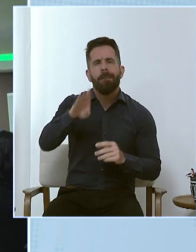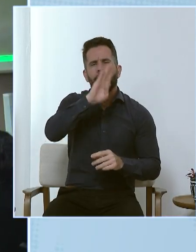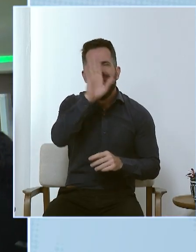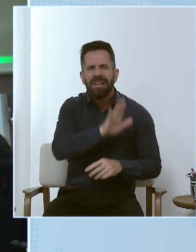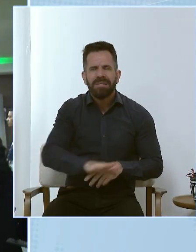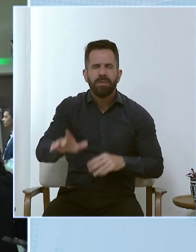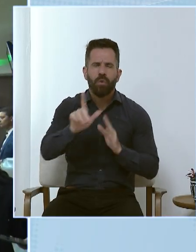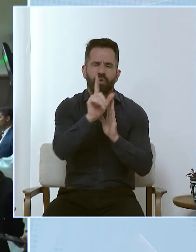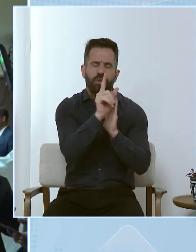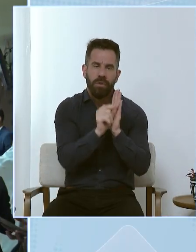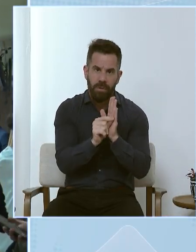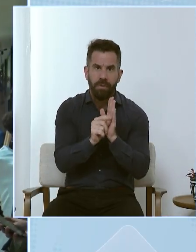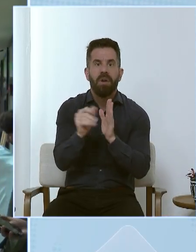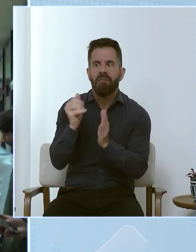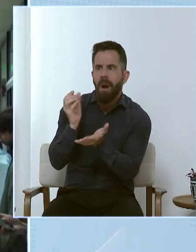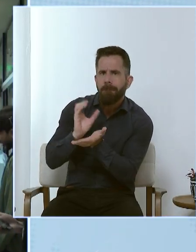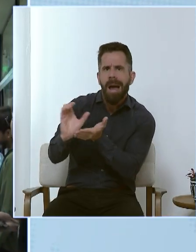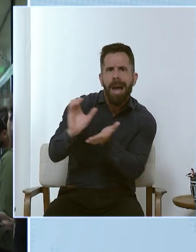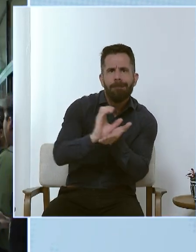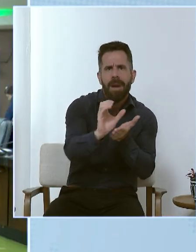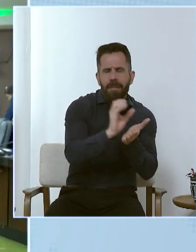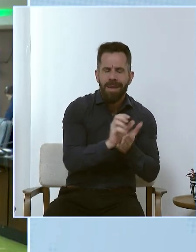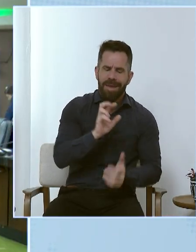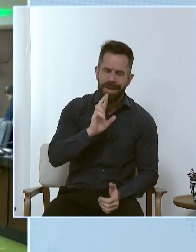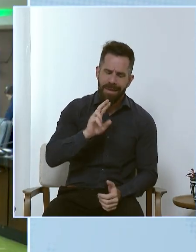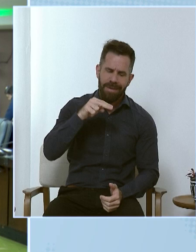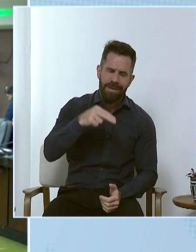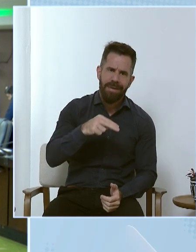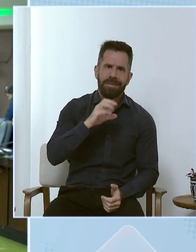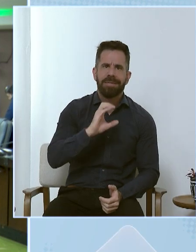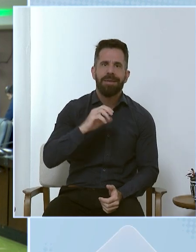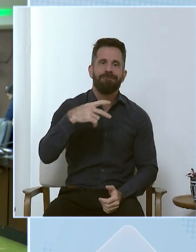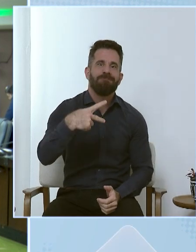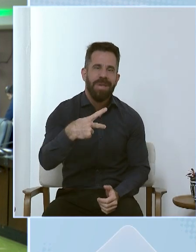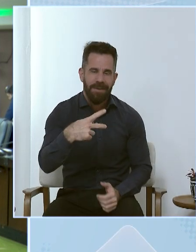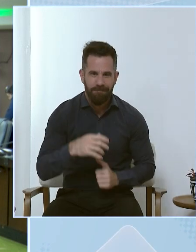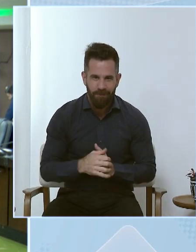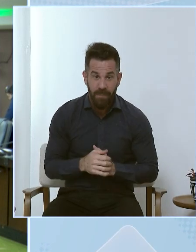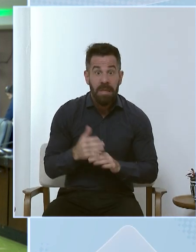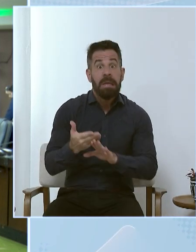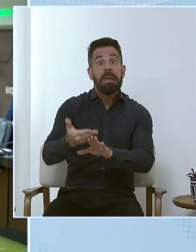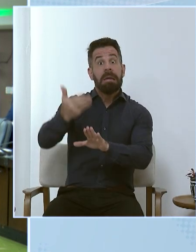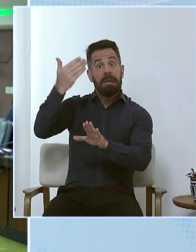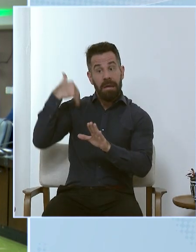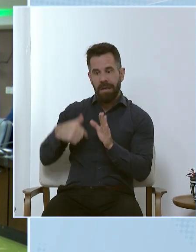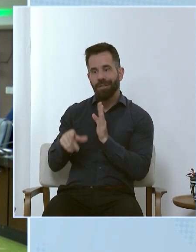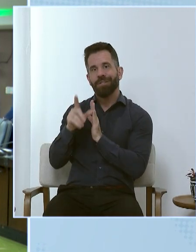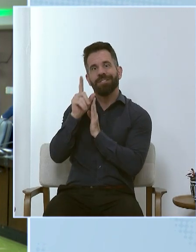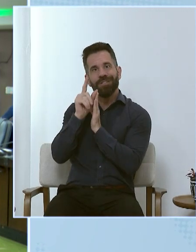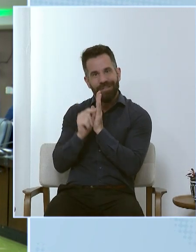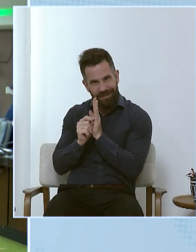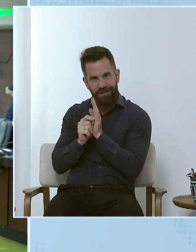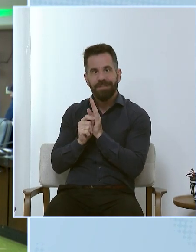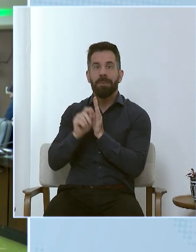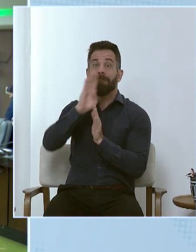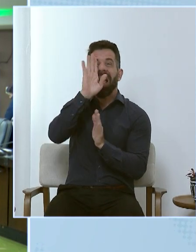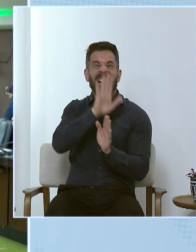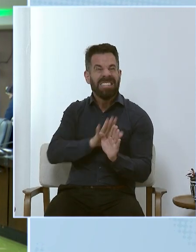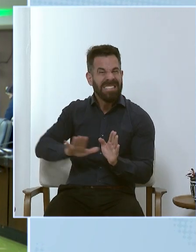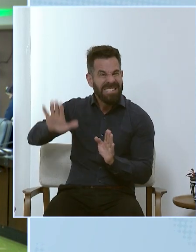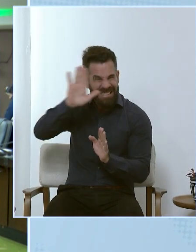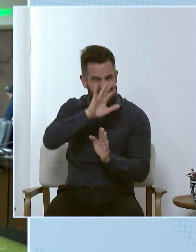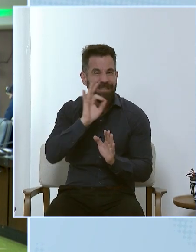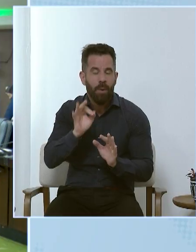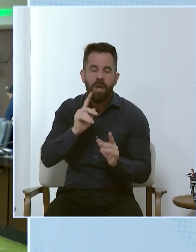ampliação da cobertura da RNCP. Antes a gente tinha o Digitaliza Brasil, que era fazer o sinal digital,